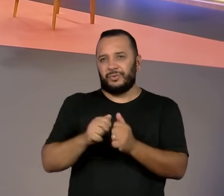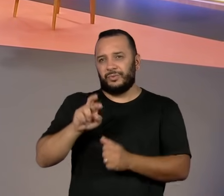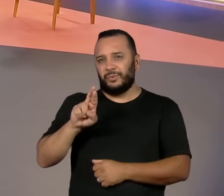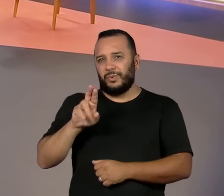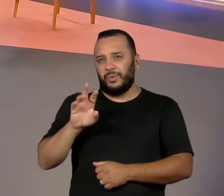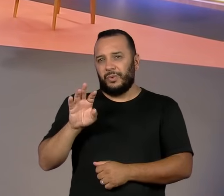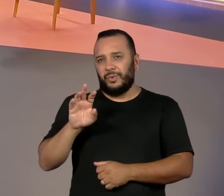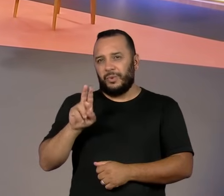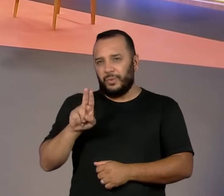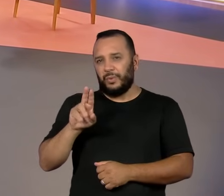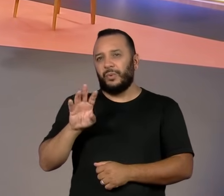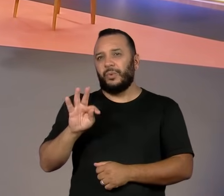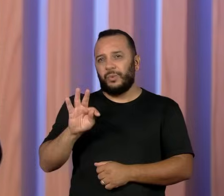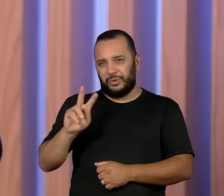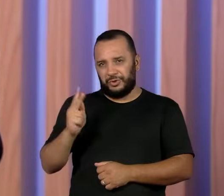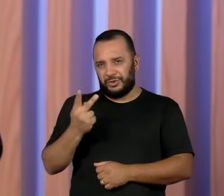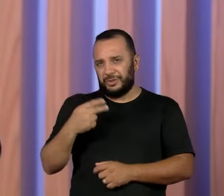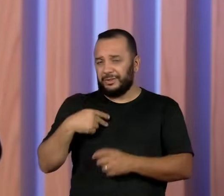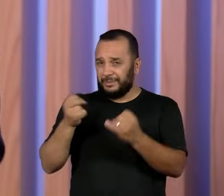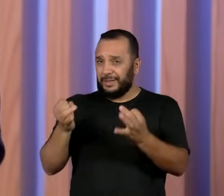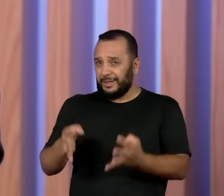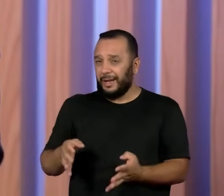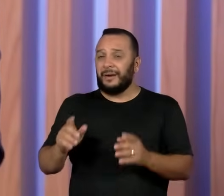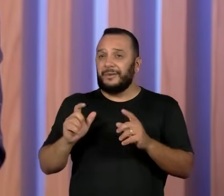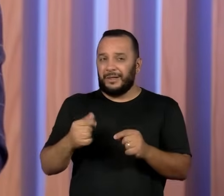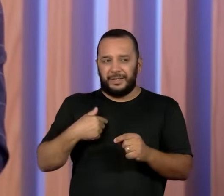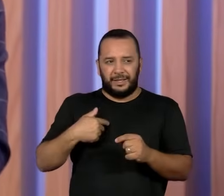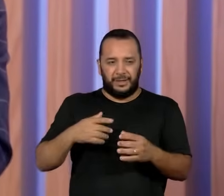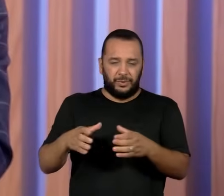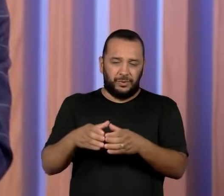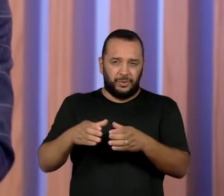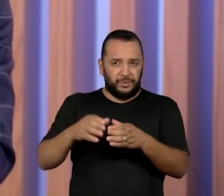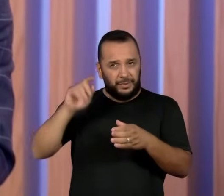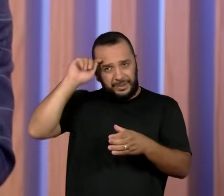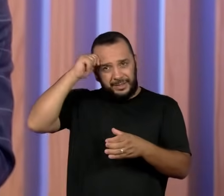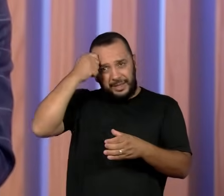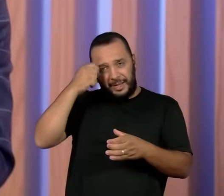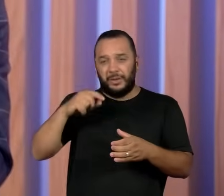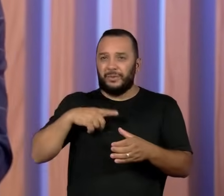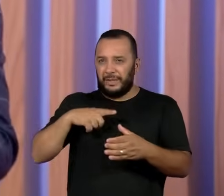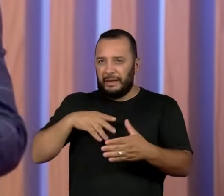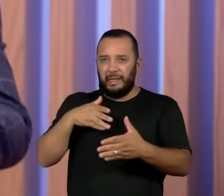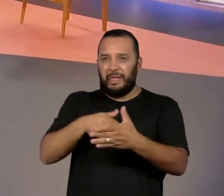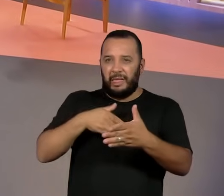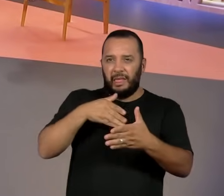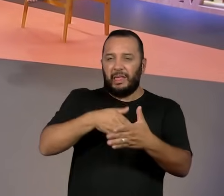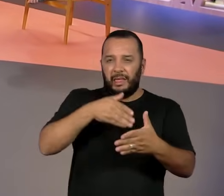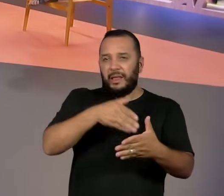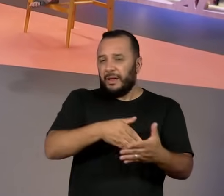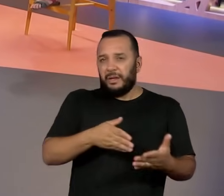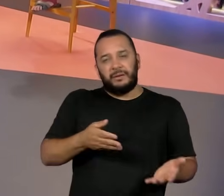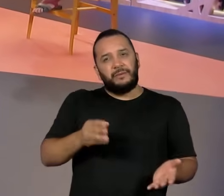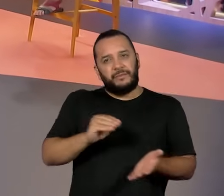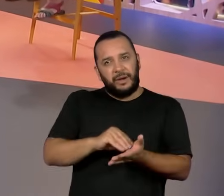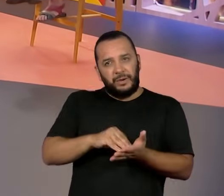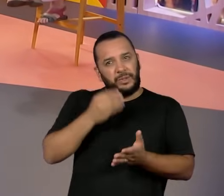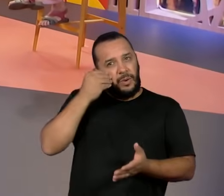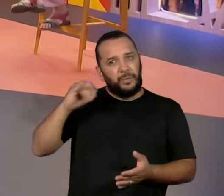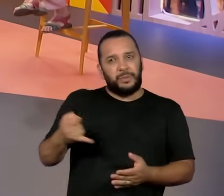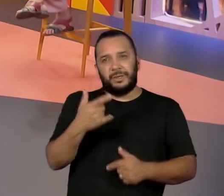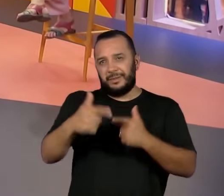falavam sobre essa dificuldade dos atores negros terem oportunidade de trabalho. E um ator bom, uma atriz